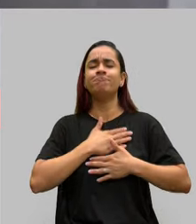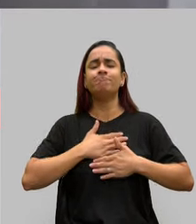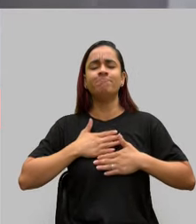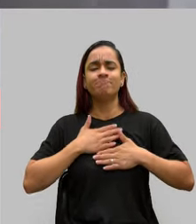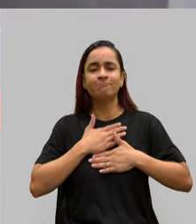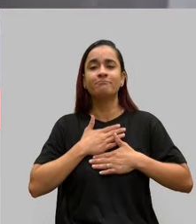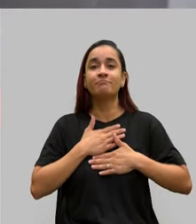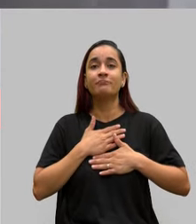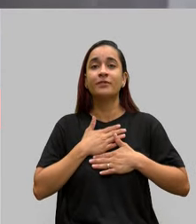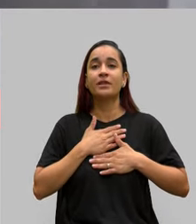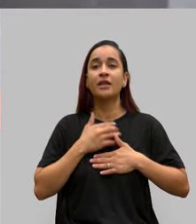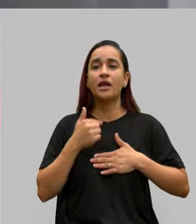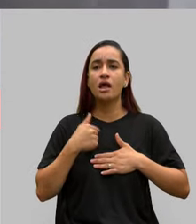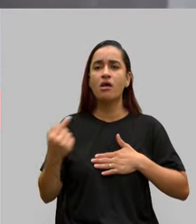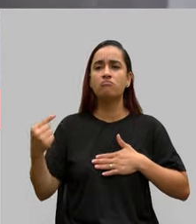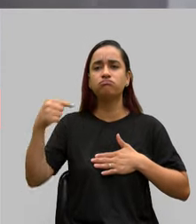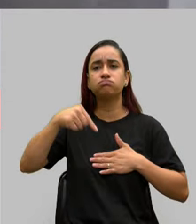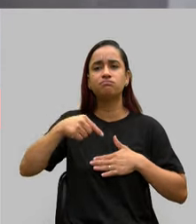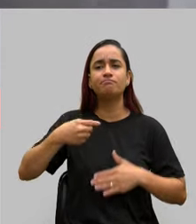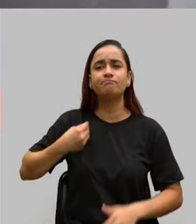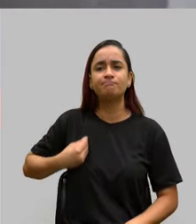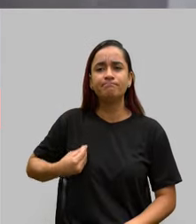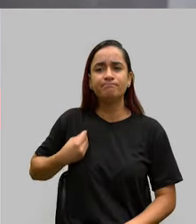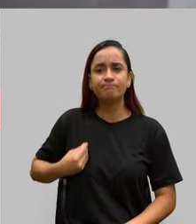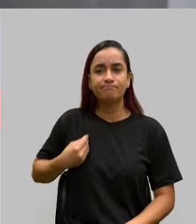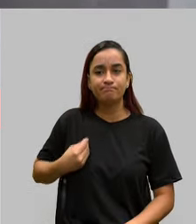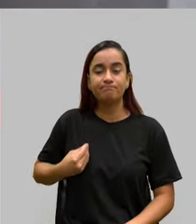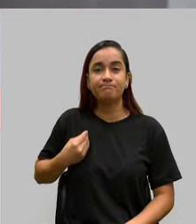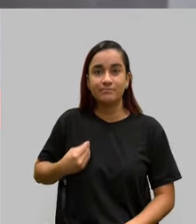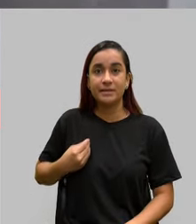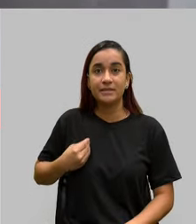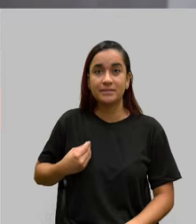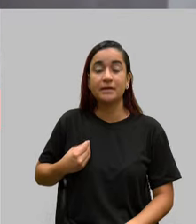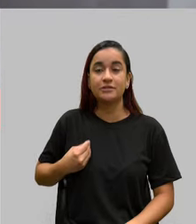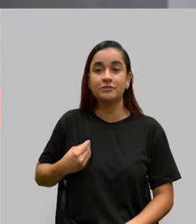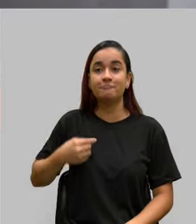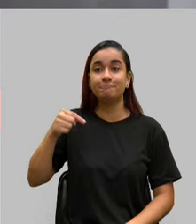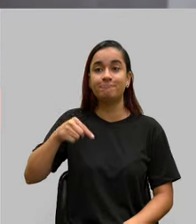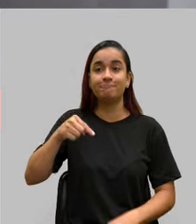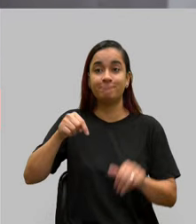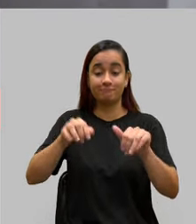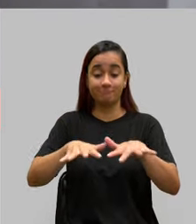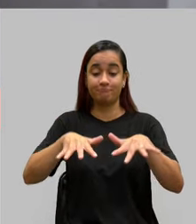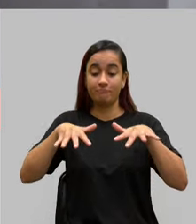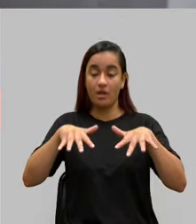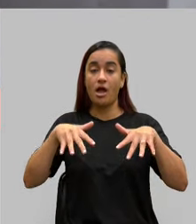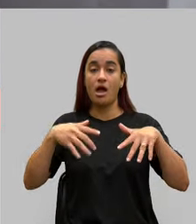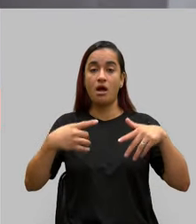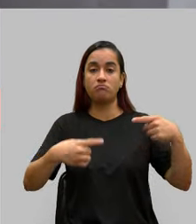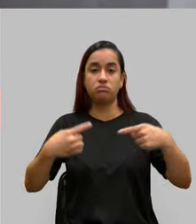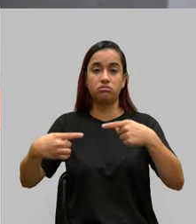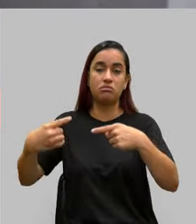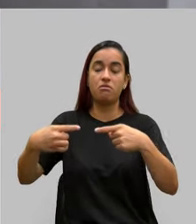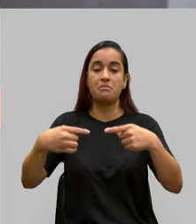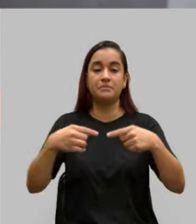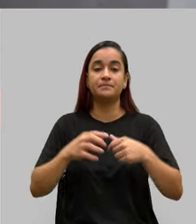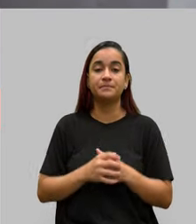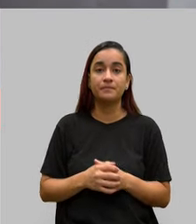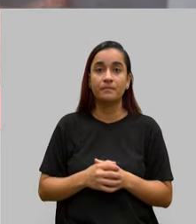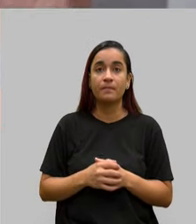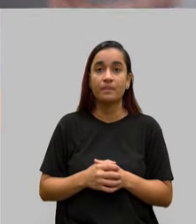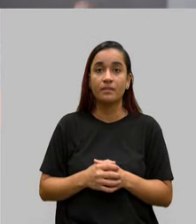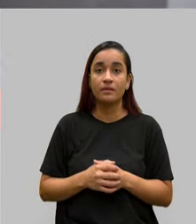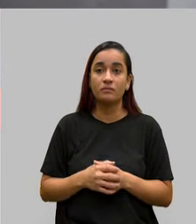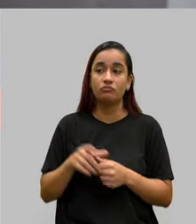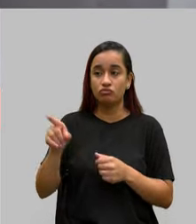que me faço presente nesta audiência pública né Eh requerida por vossa